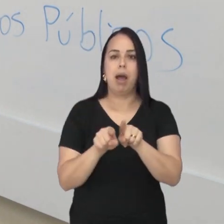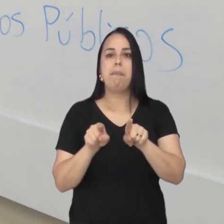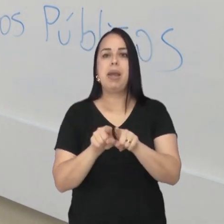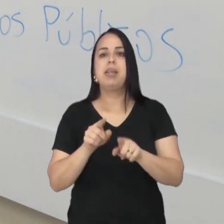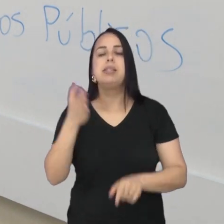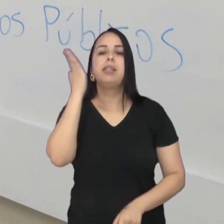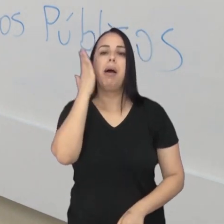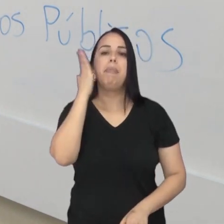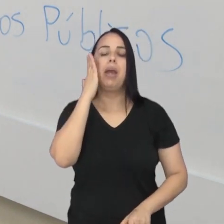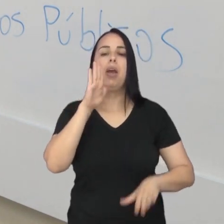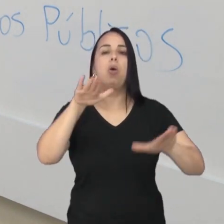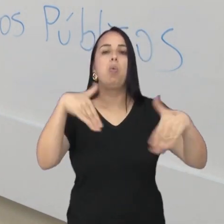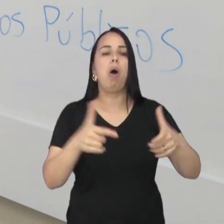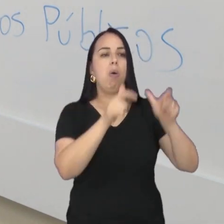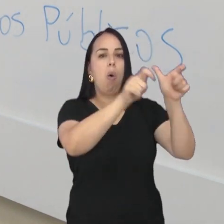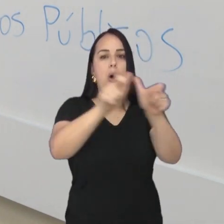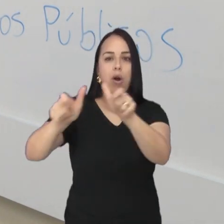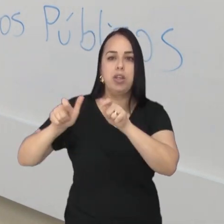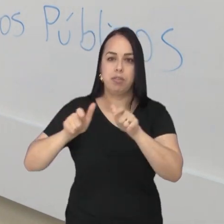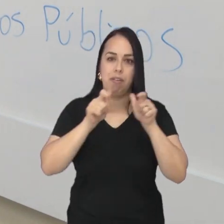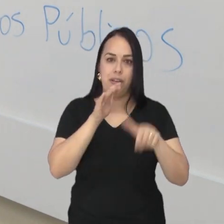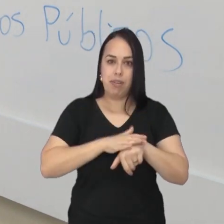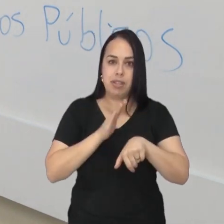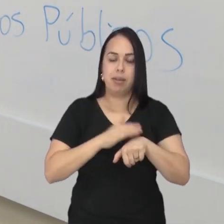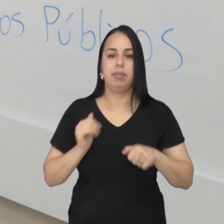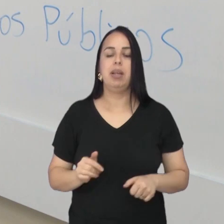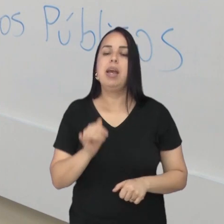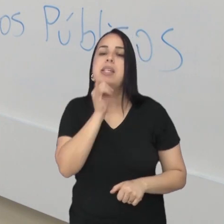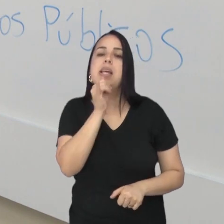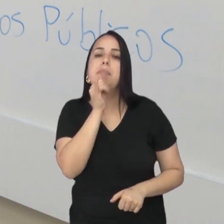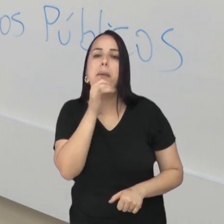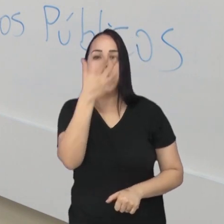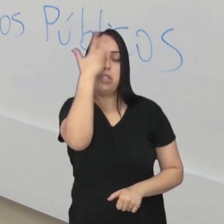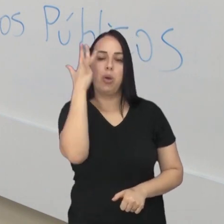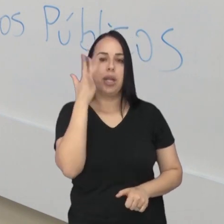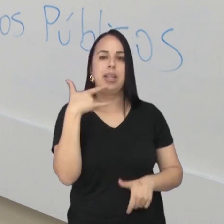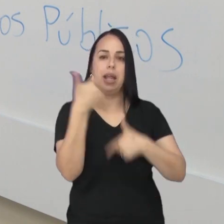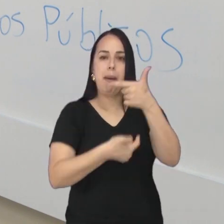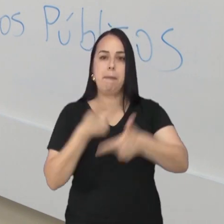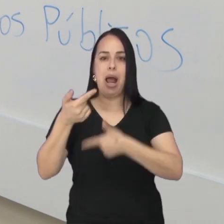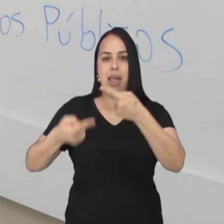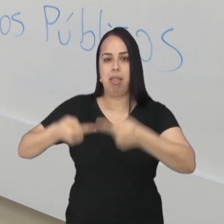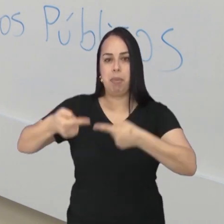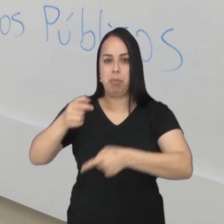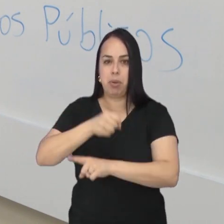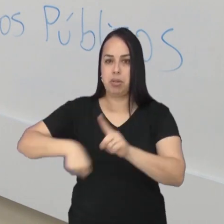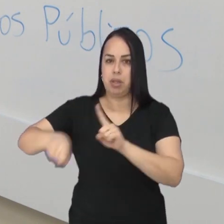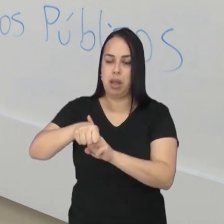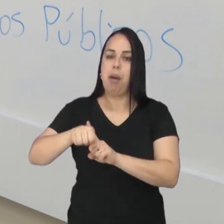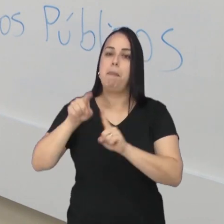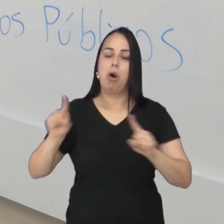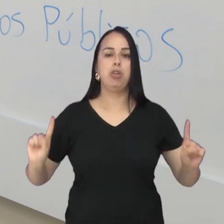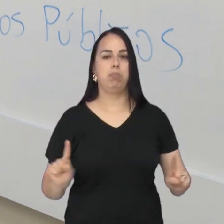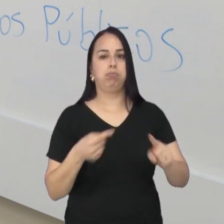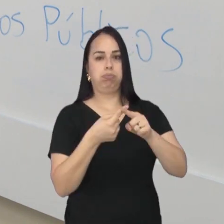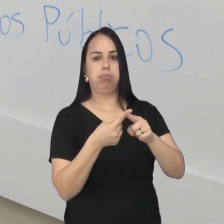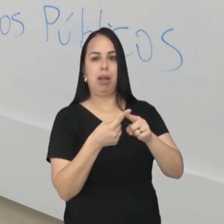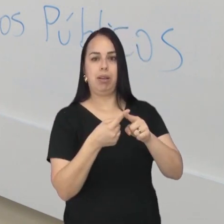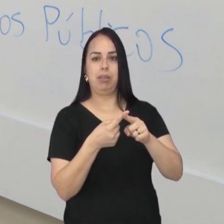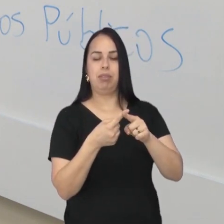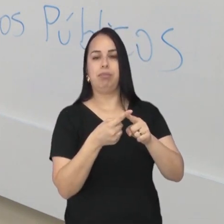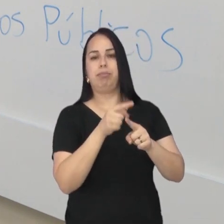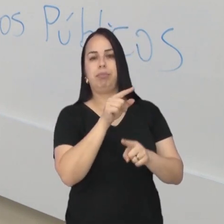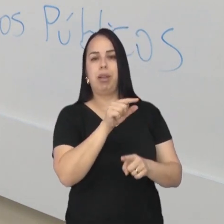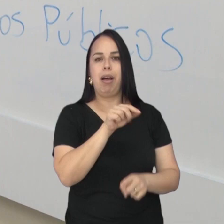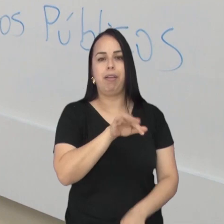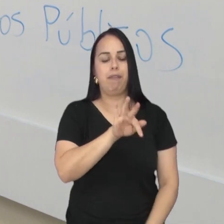inscrever nos órgãos relativos a este bloco. Então, por exemplo, quem trabalha na área da parte de políticas sociais vai poder concorrer